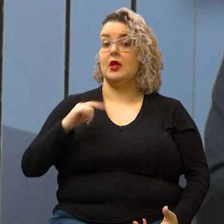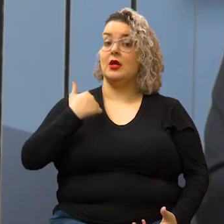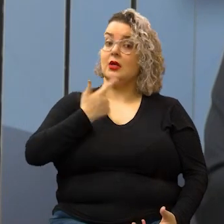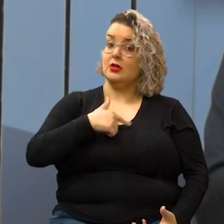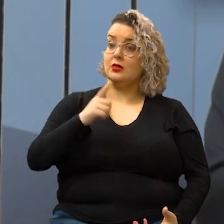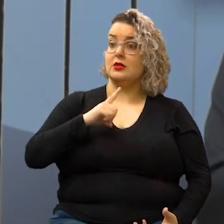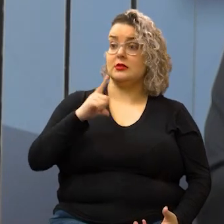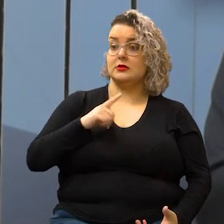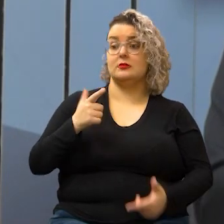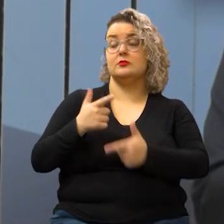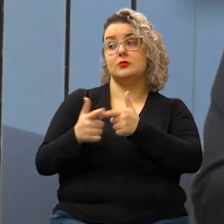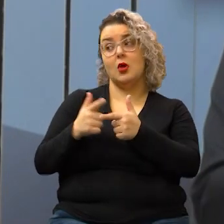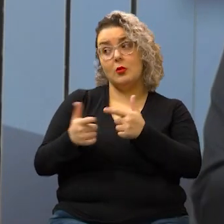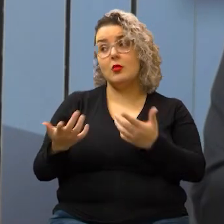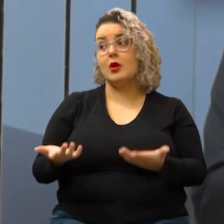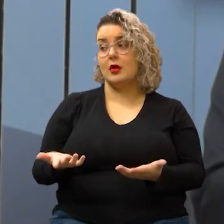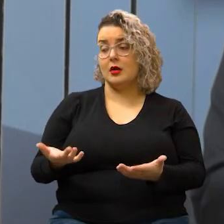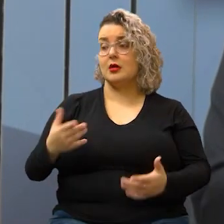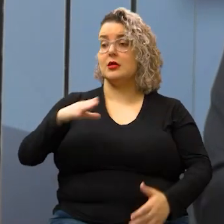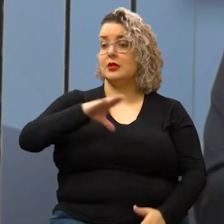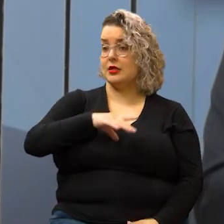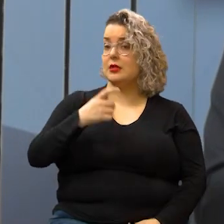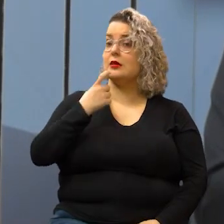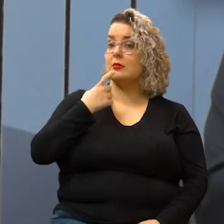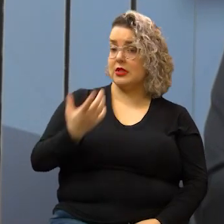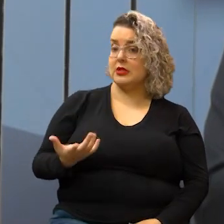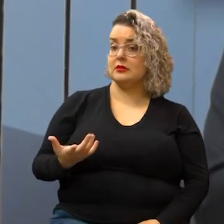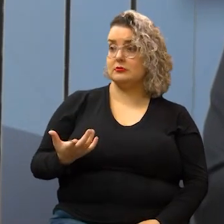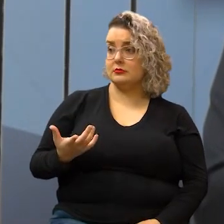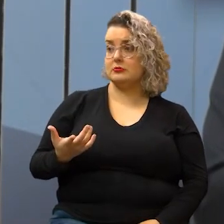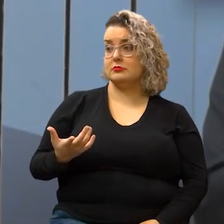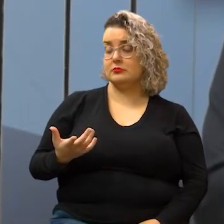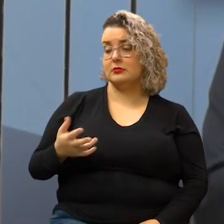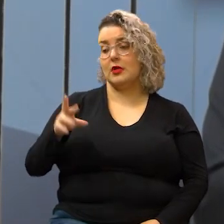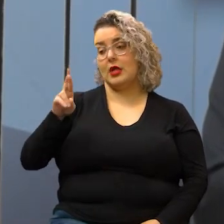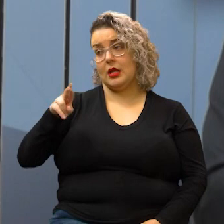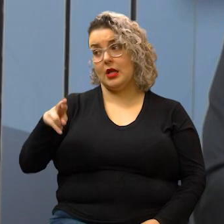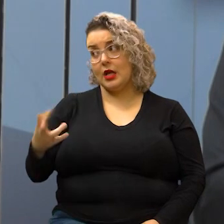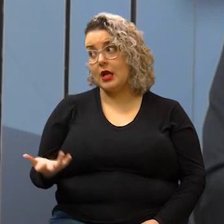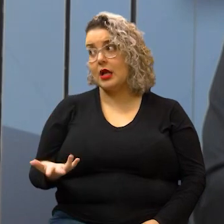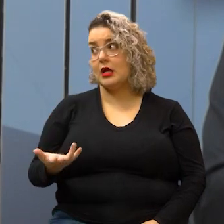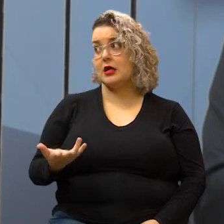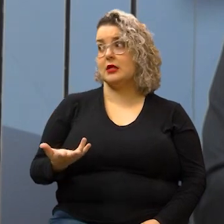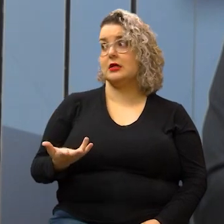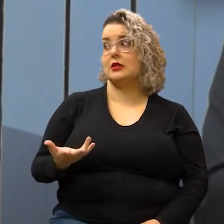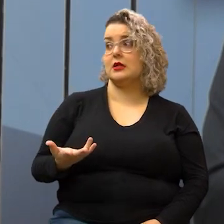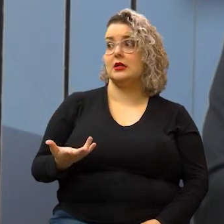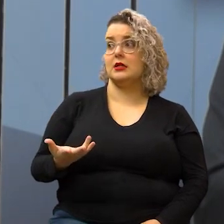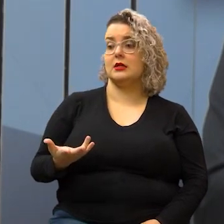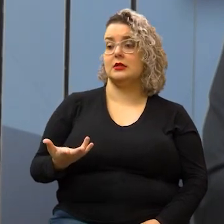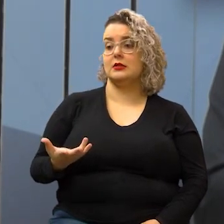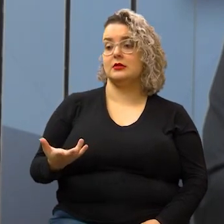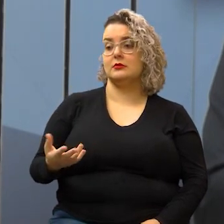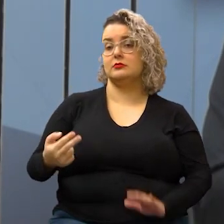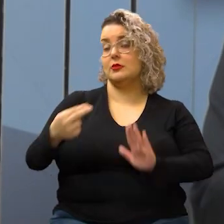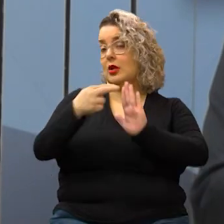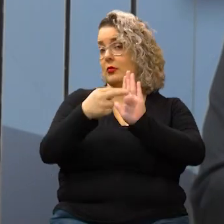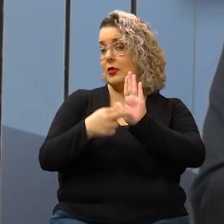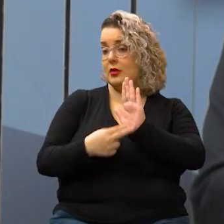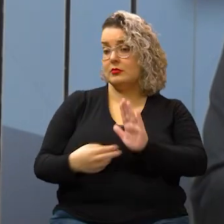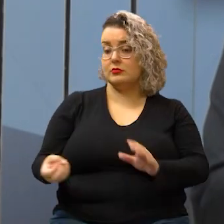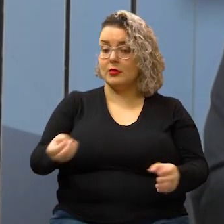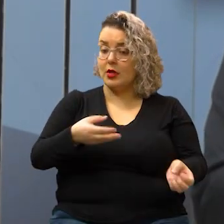com um problema hoje em Campinas, né? Porque em razão de uma normativa